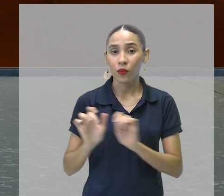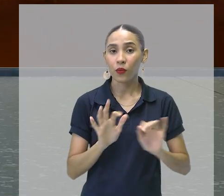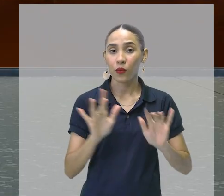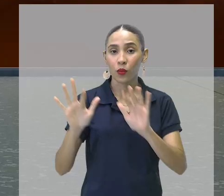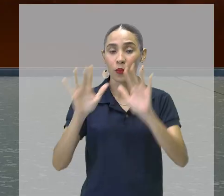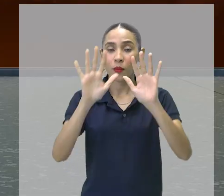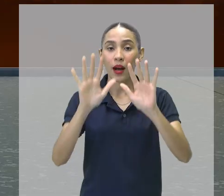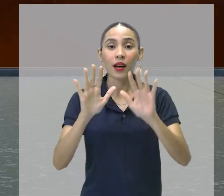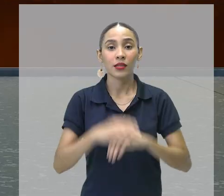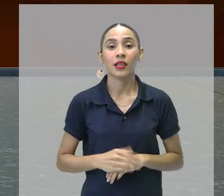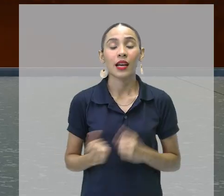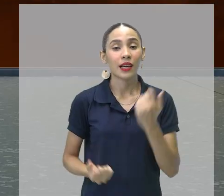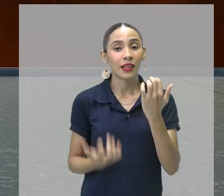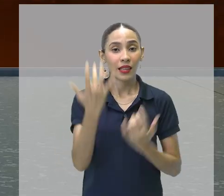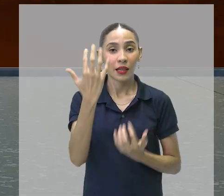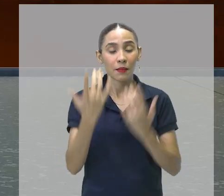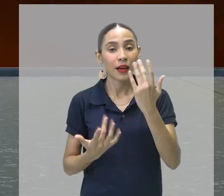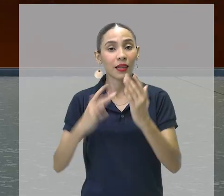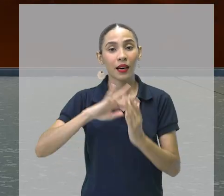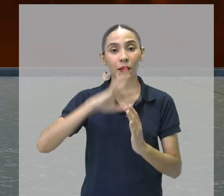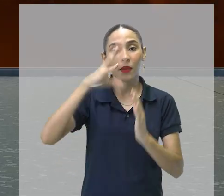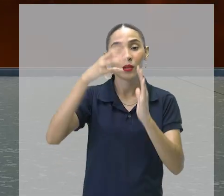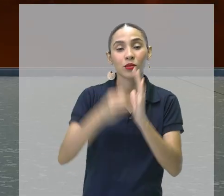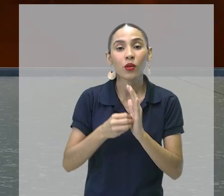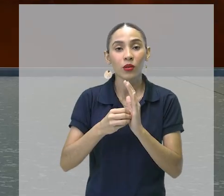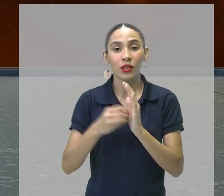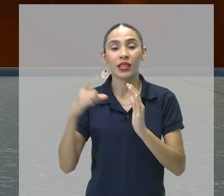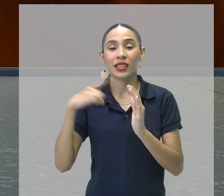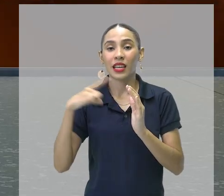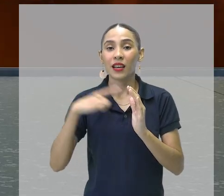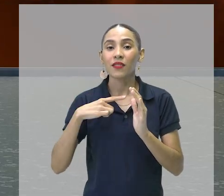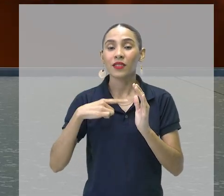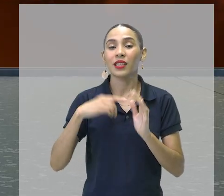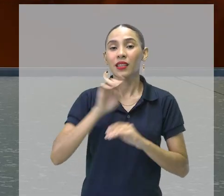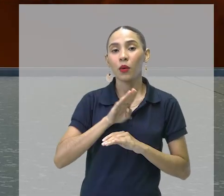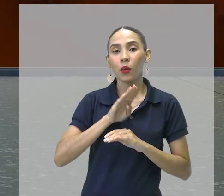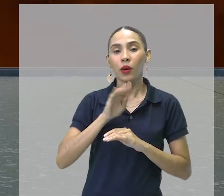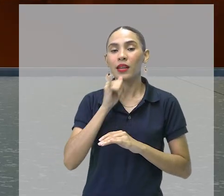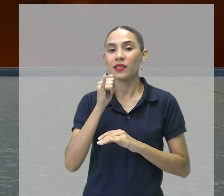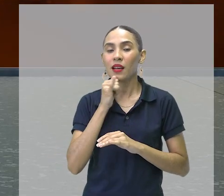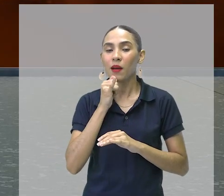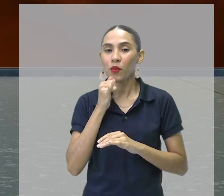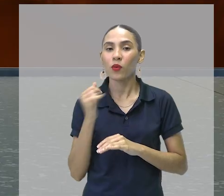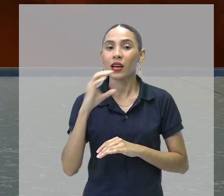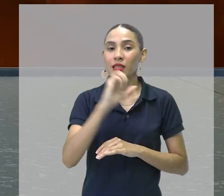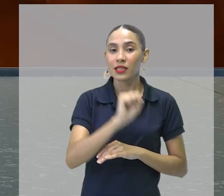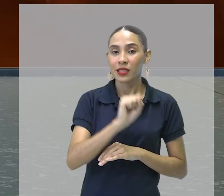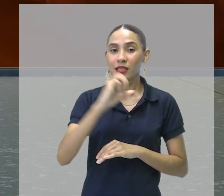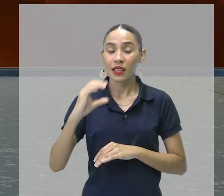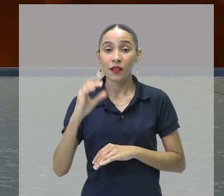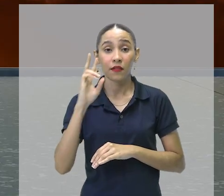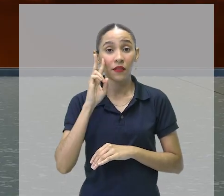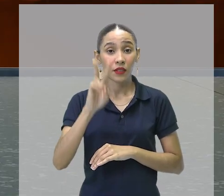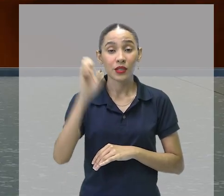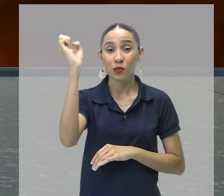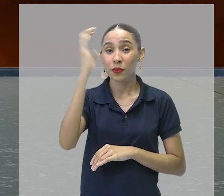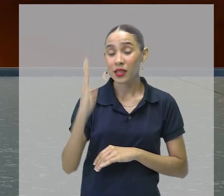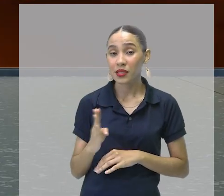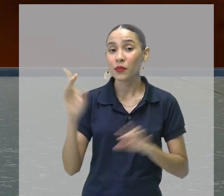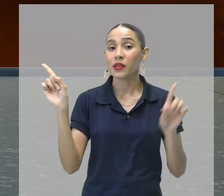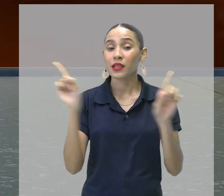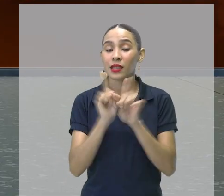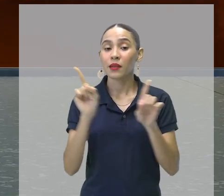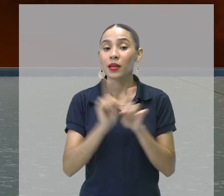com a fumaça de queimadas da Amazônia que chegou a Santa Catarina, vista no